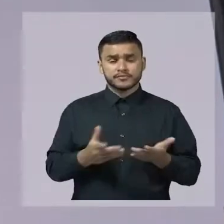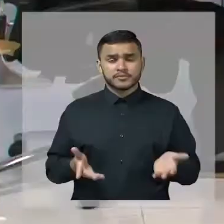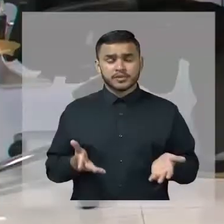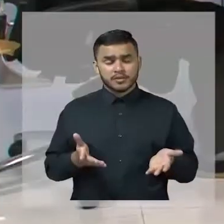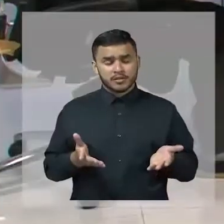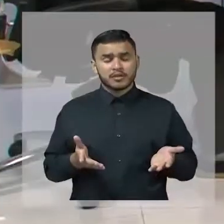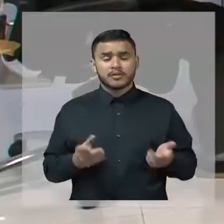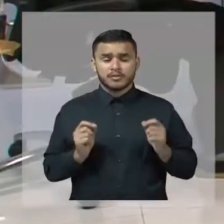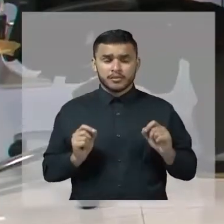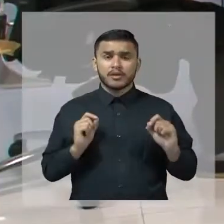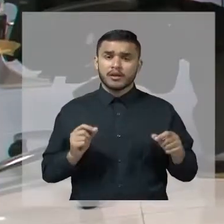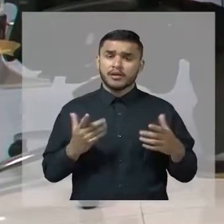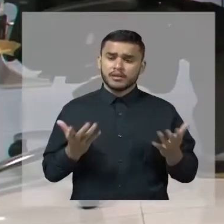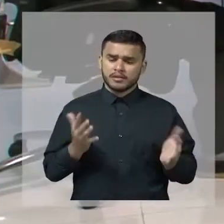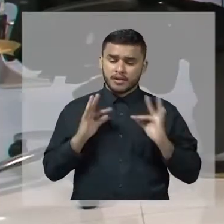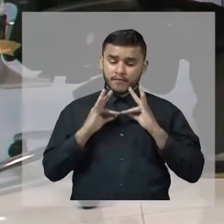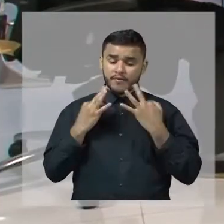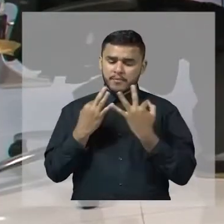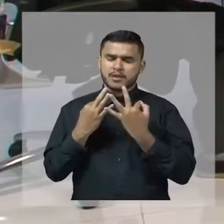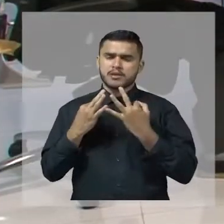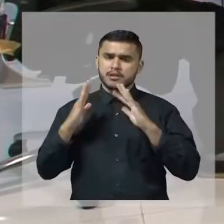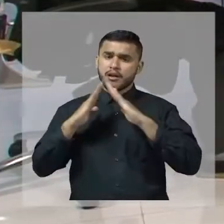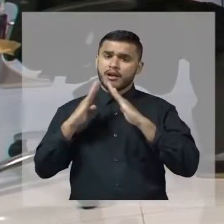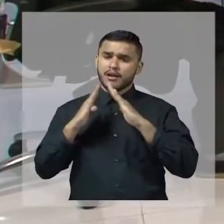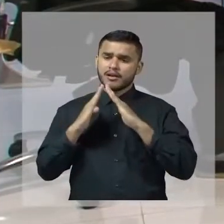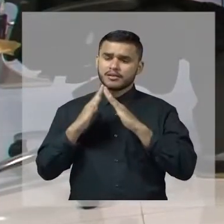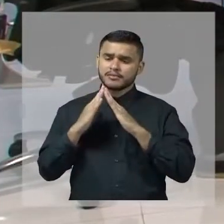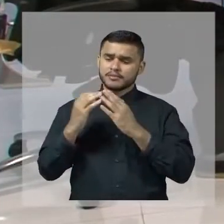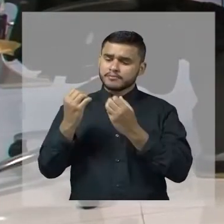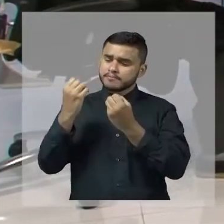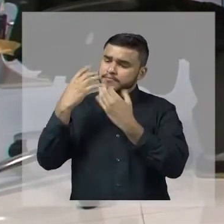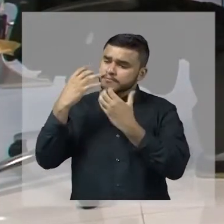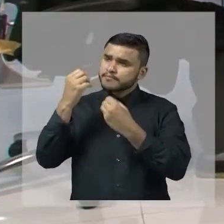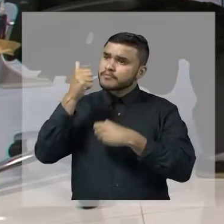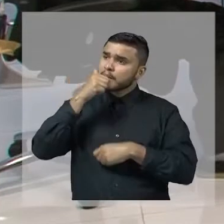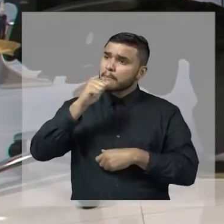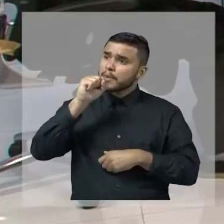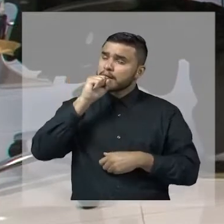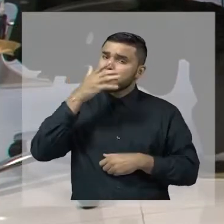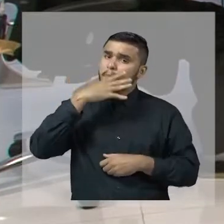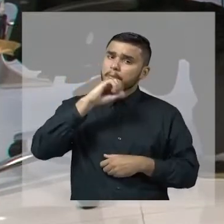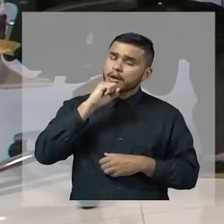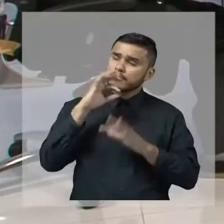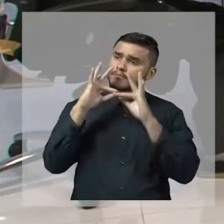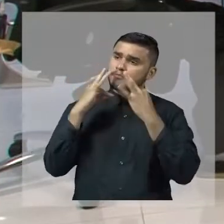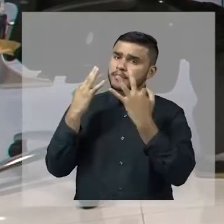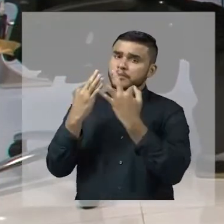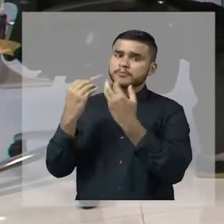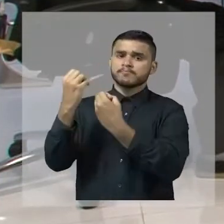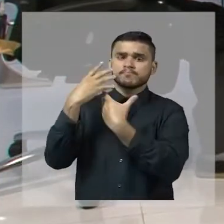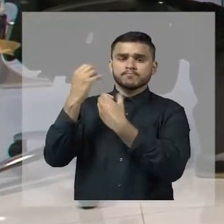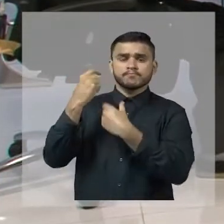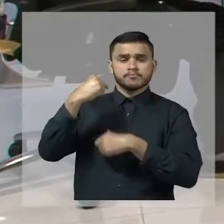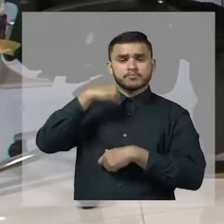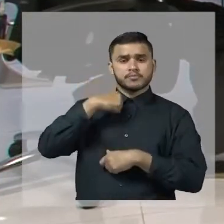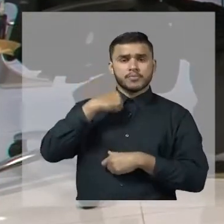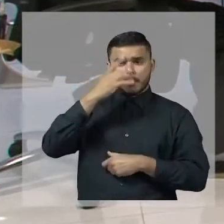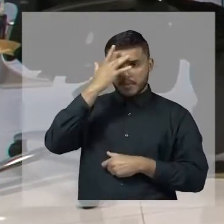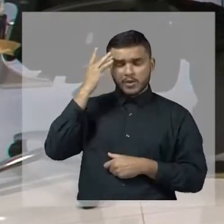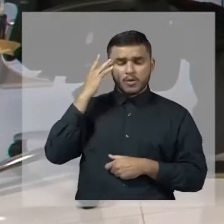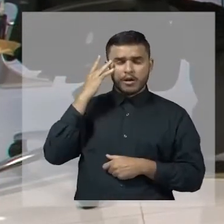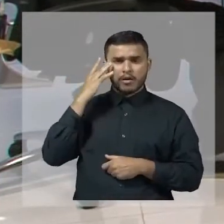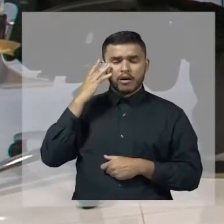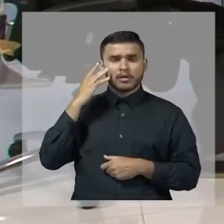formação doméstica, quando pode ter, de cada pessoa, ou o excesso